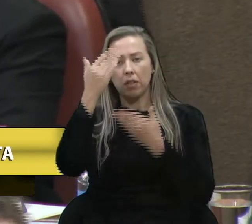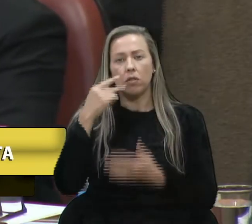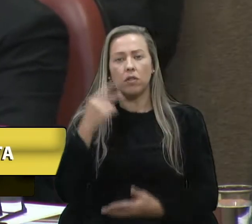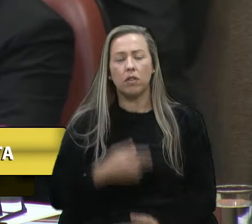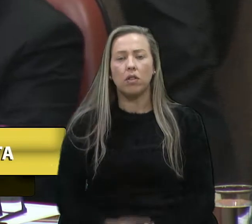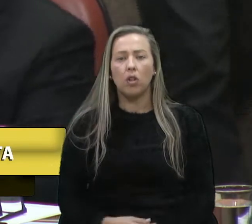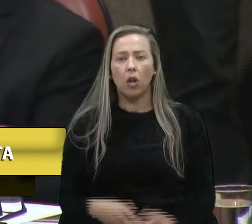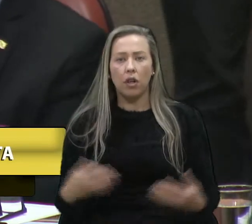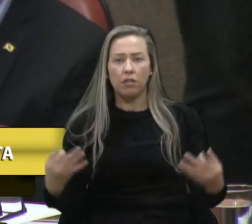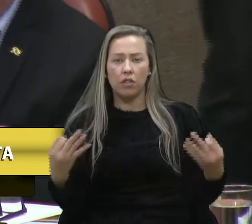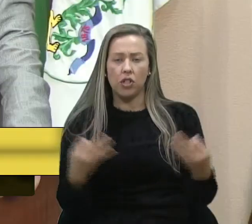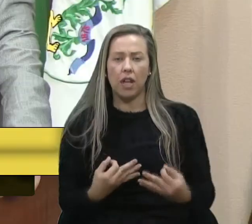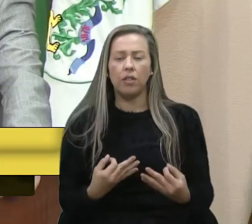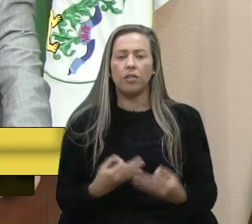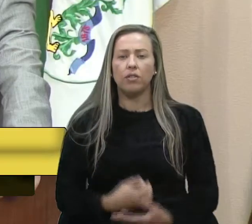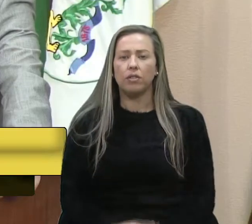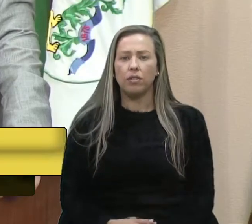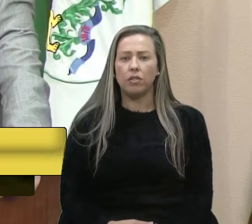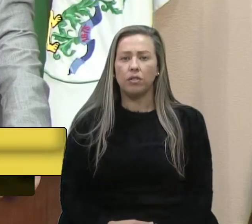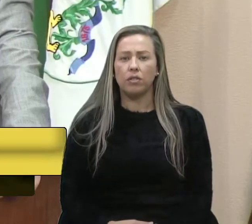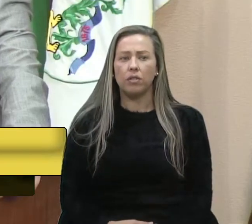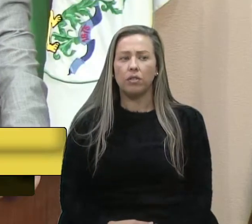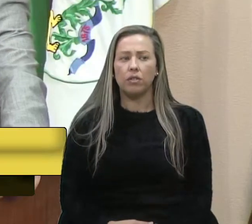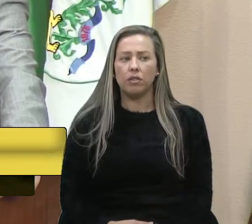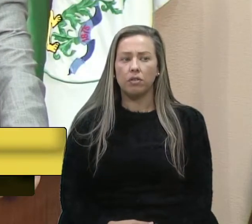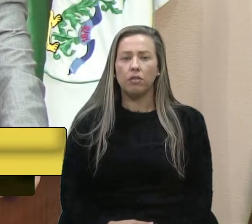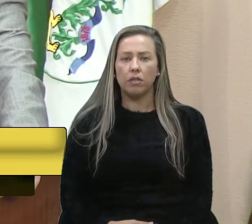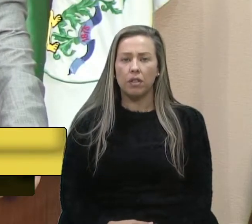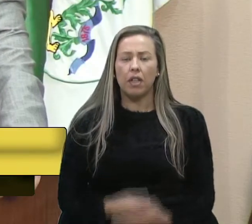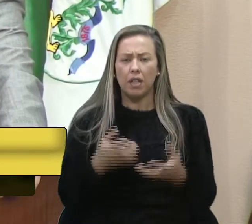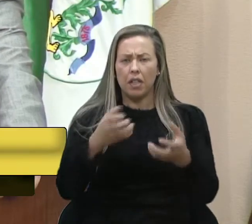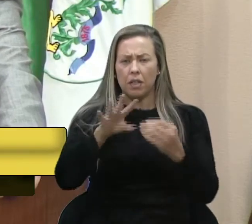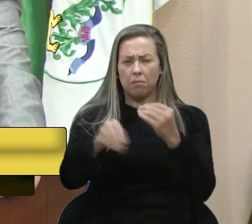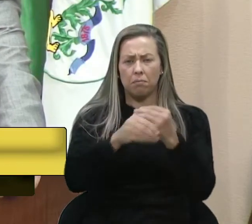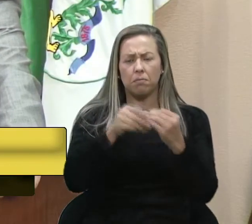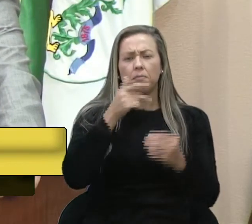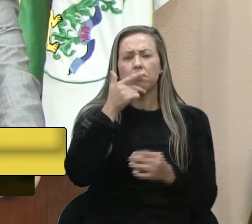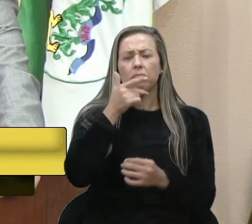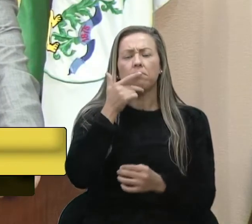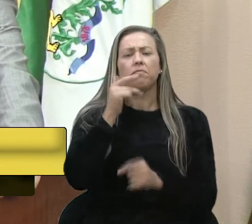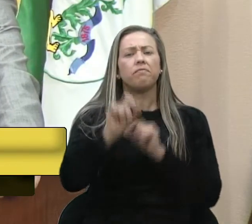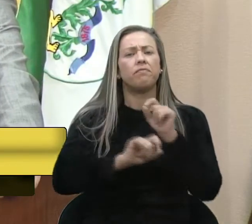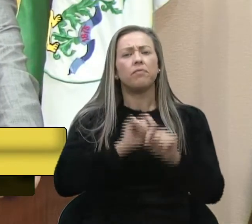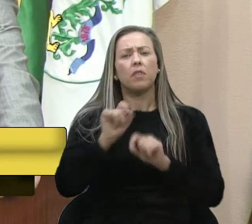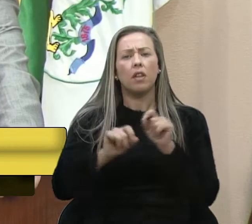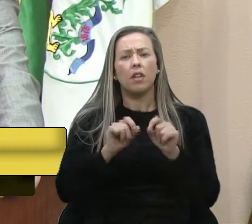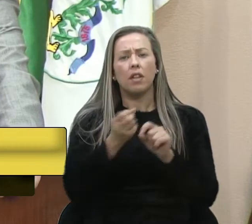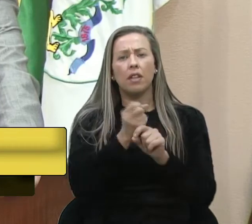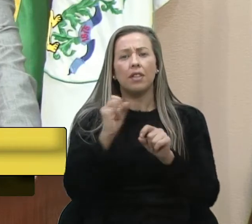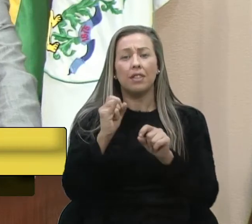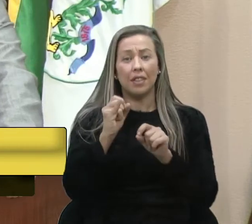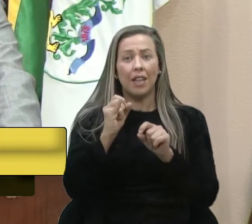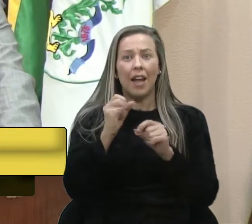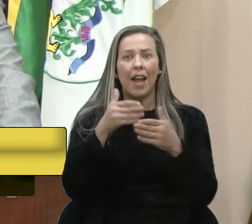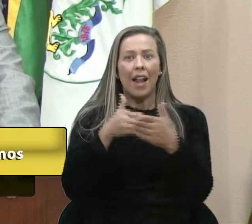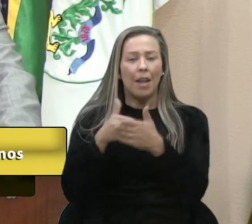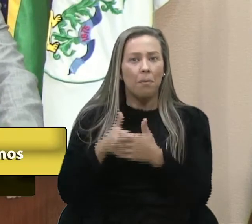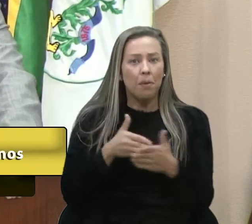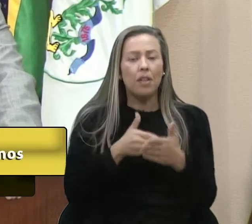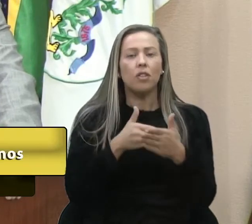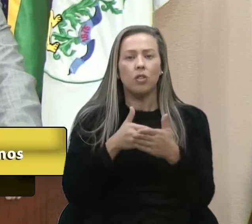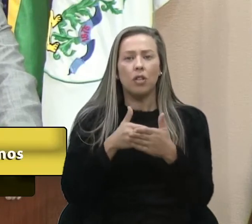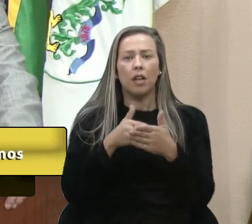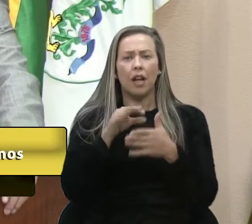vereador Fantinel. E aí a gente pode falar no que o senhor se refere a não sermos extremistas. Uma declaração de líder,